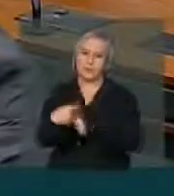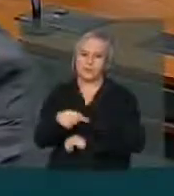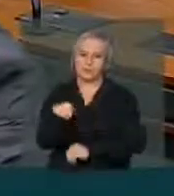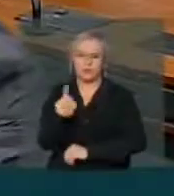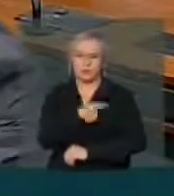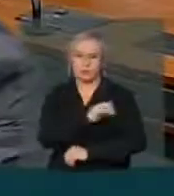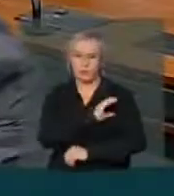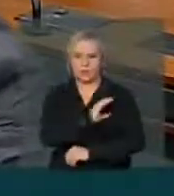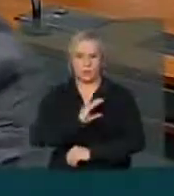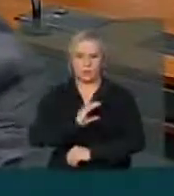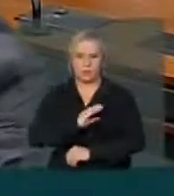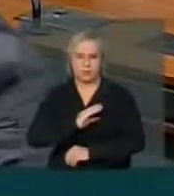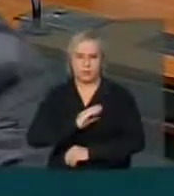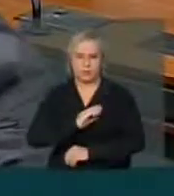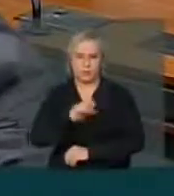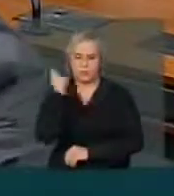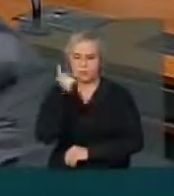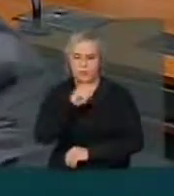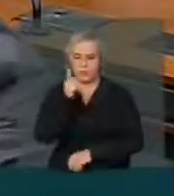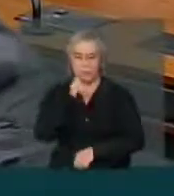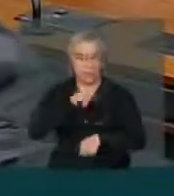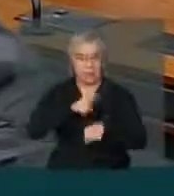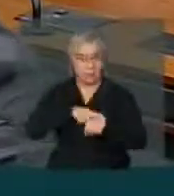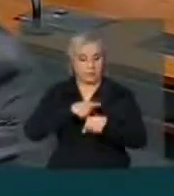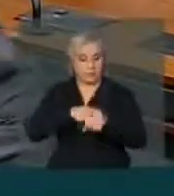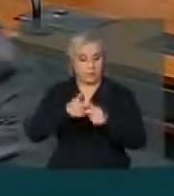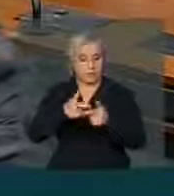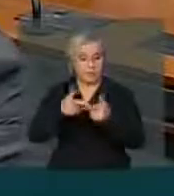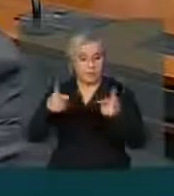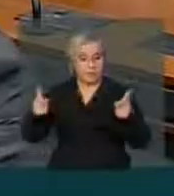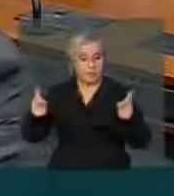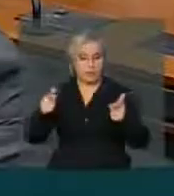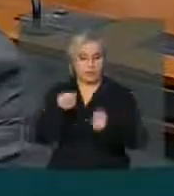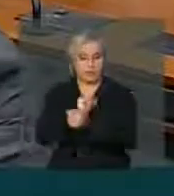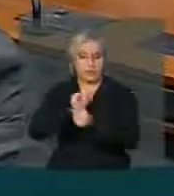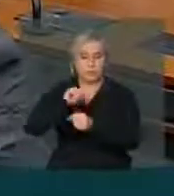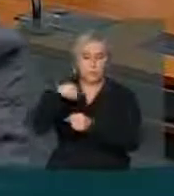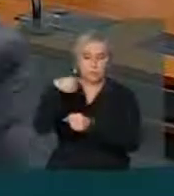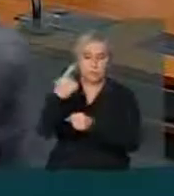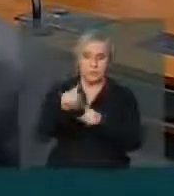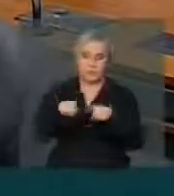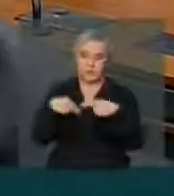que a gente pudesse, pelo menos, dar um tempo maior até a próxima audiência pública com os senhores. Obrigado, presidente Aline. Obrigado, deputado.